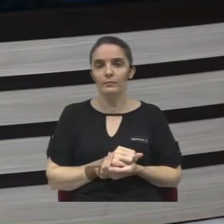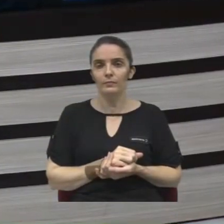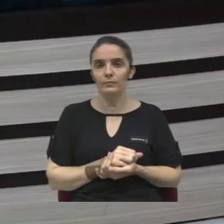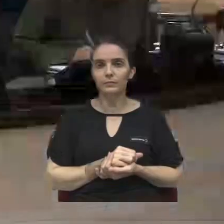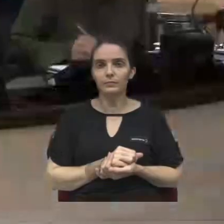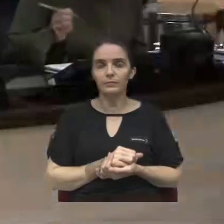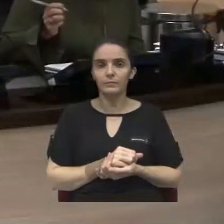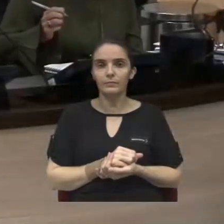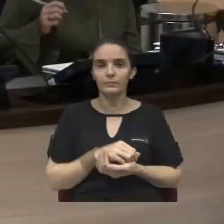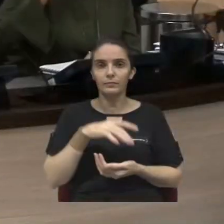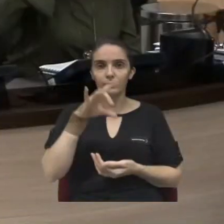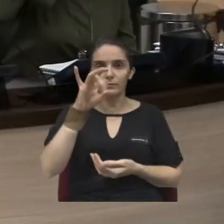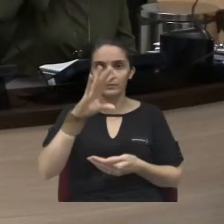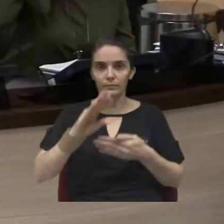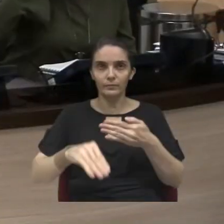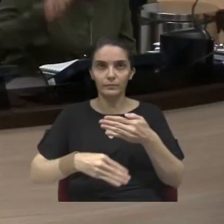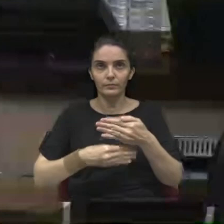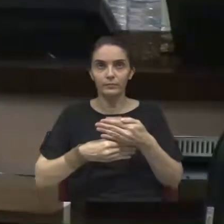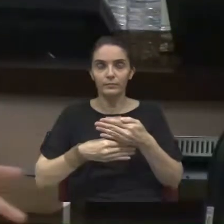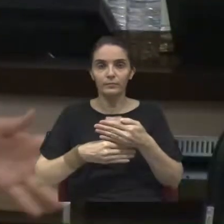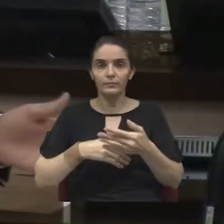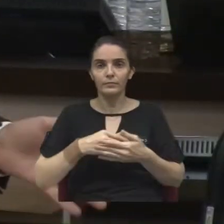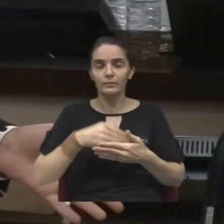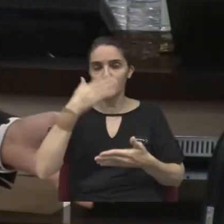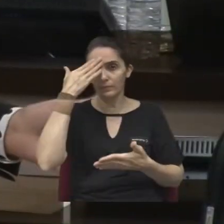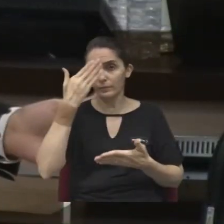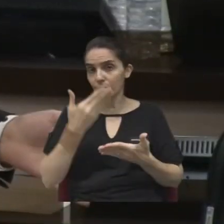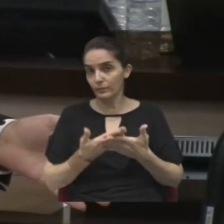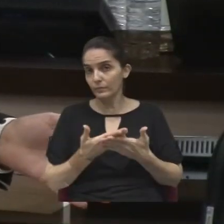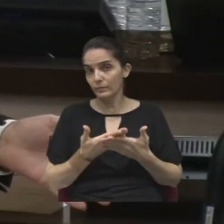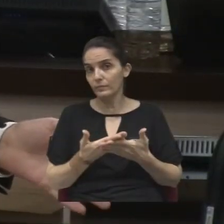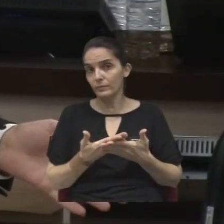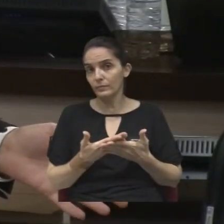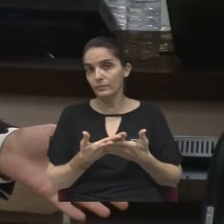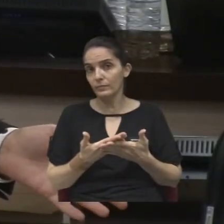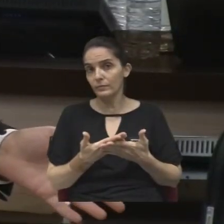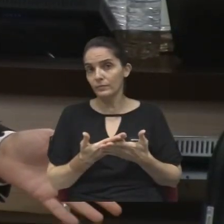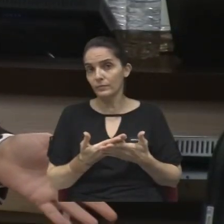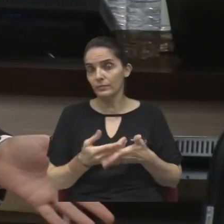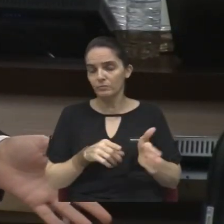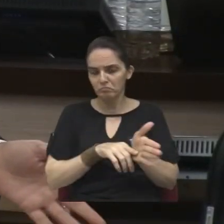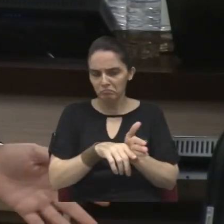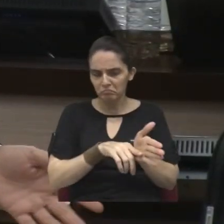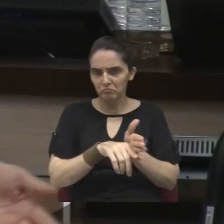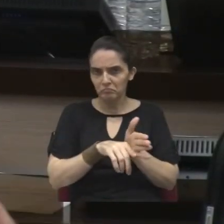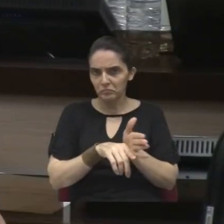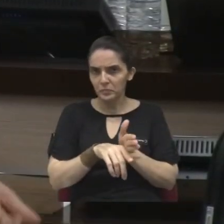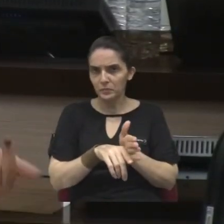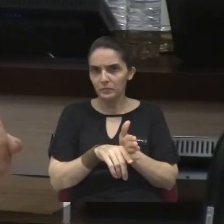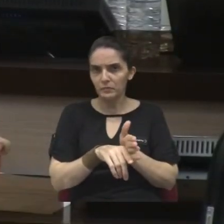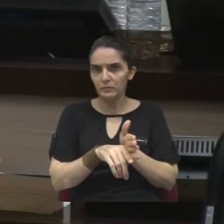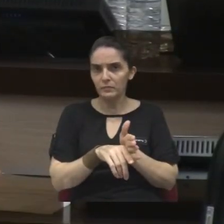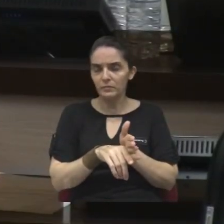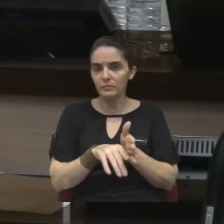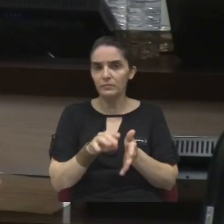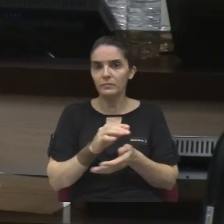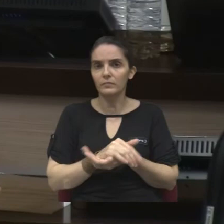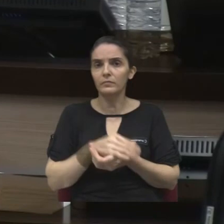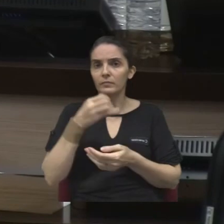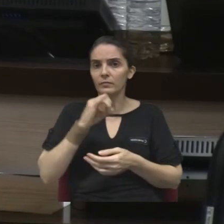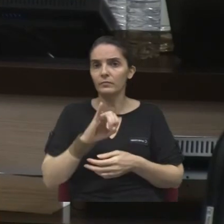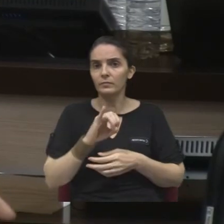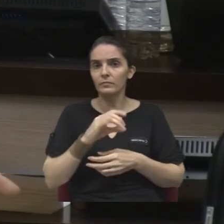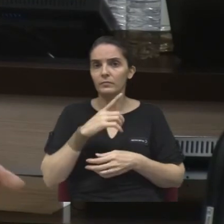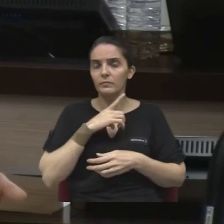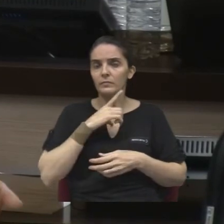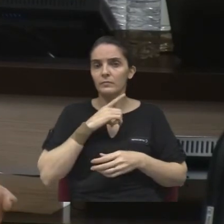Só para complementar, eu acredito assim, isso deve estar em estudo, né, vereadora? Se for haver alguma mudança,